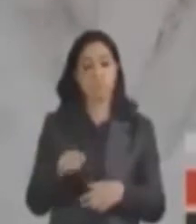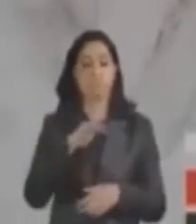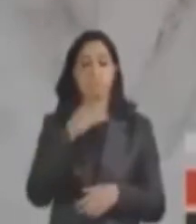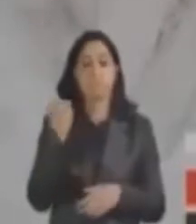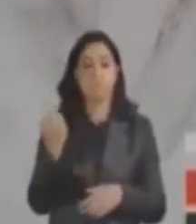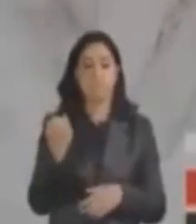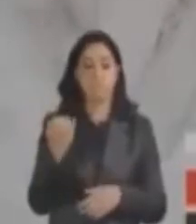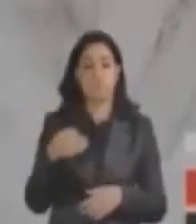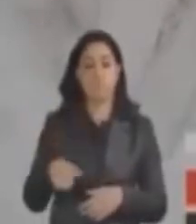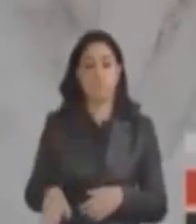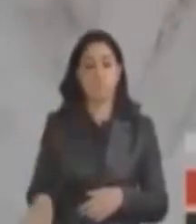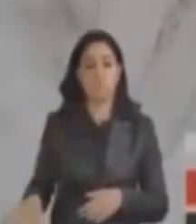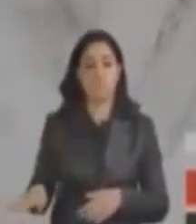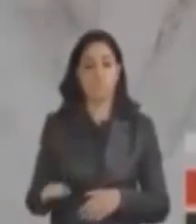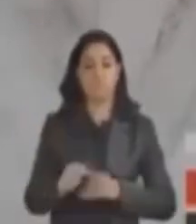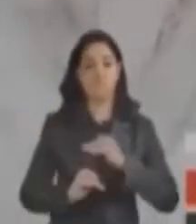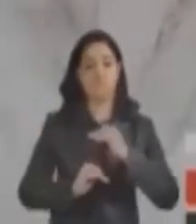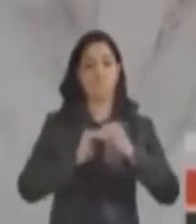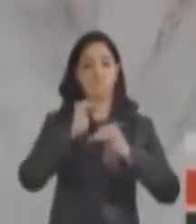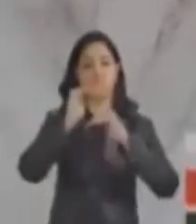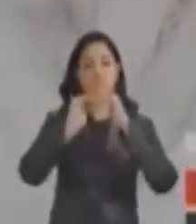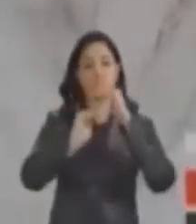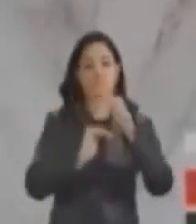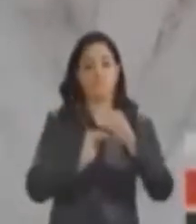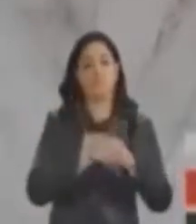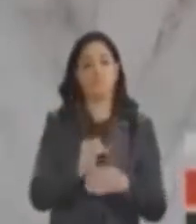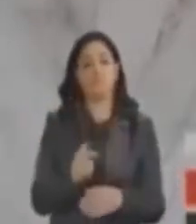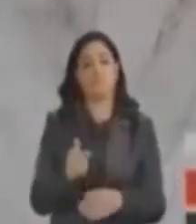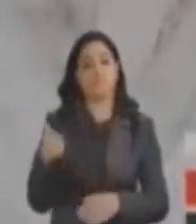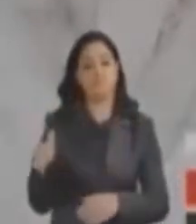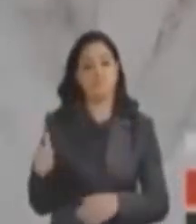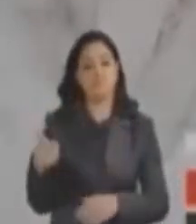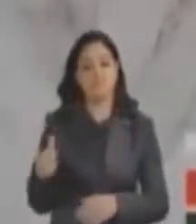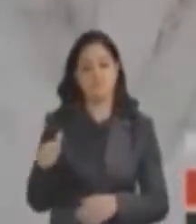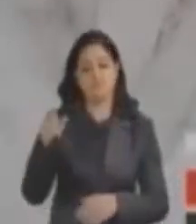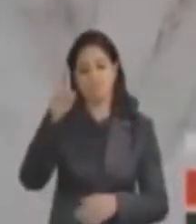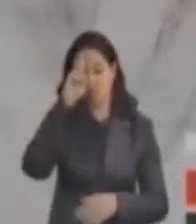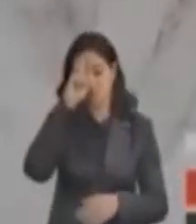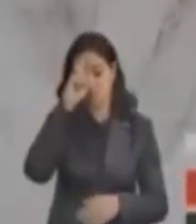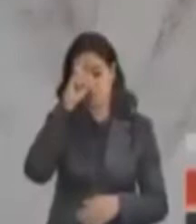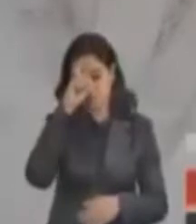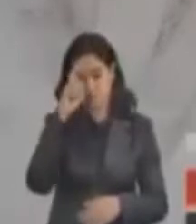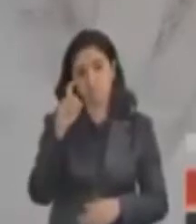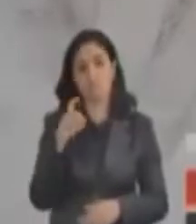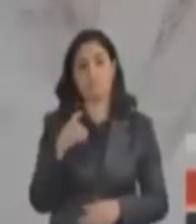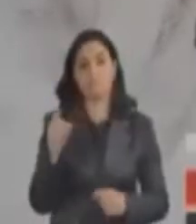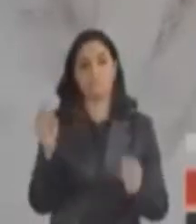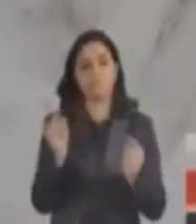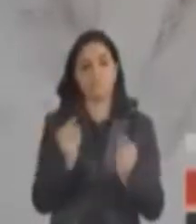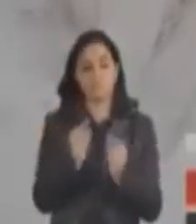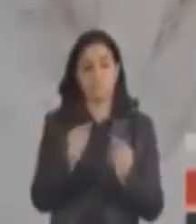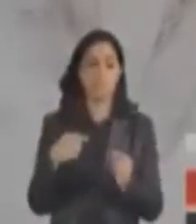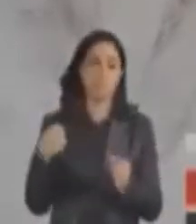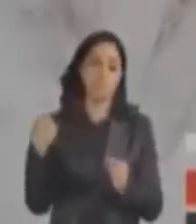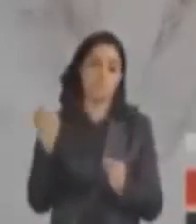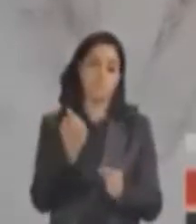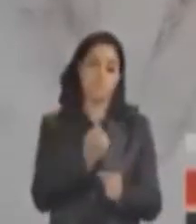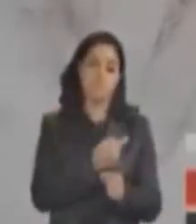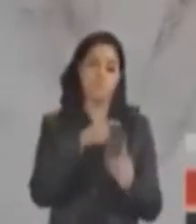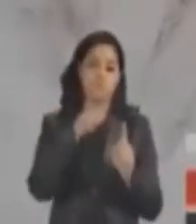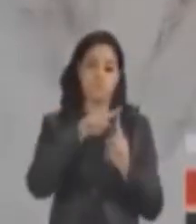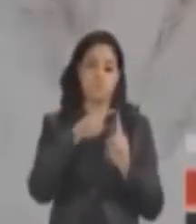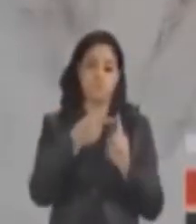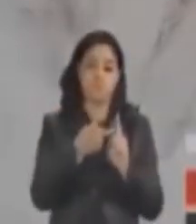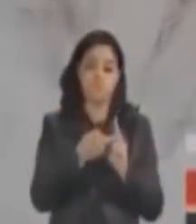tá crescendo que nós não temos hospitais com capacidade para atender às nossas gestantes e os novos recém nascidos